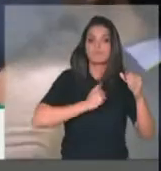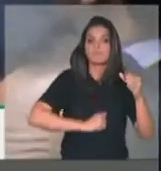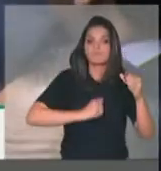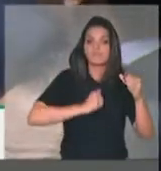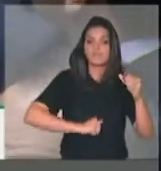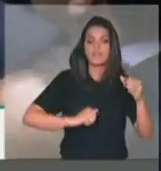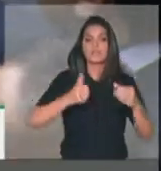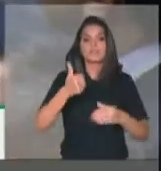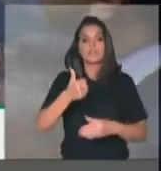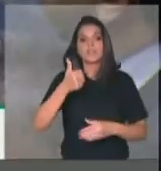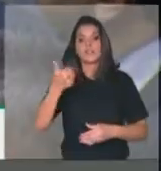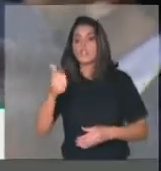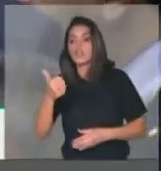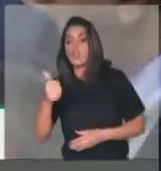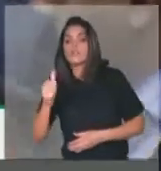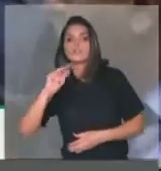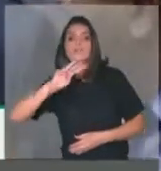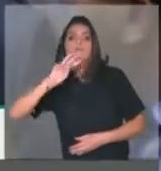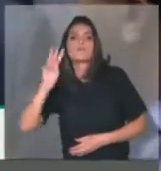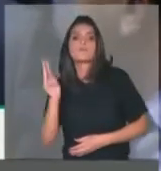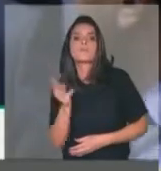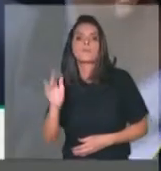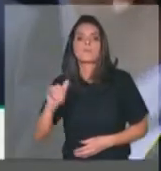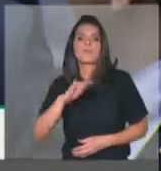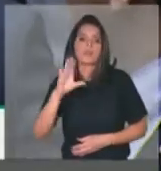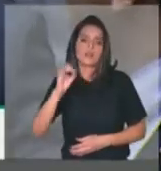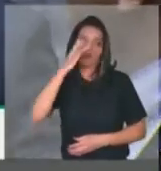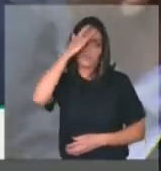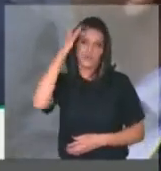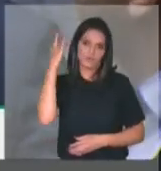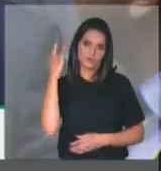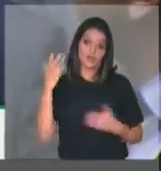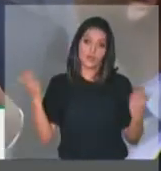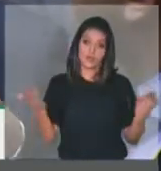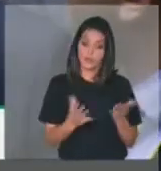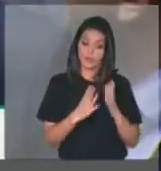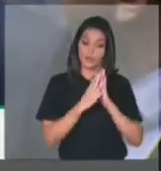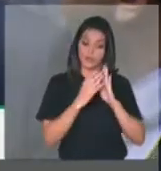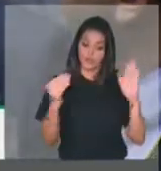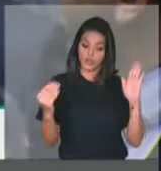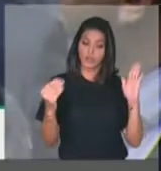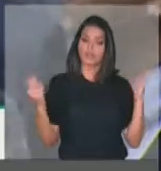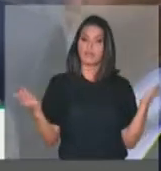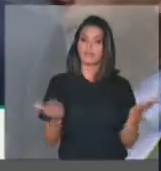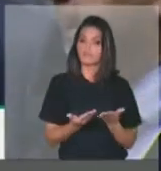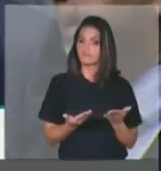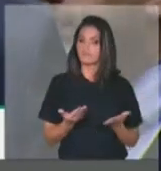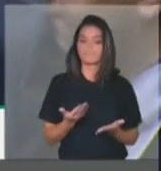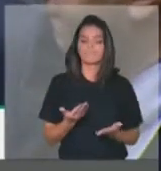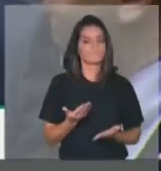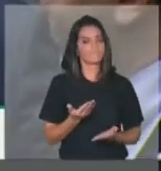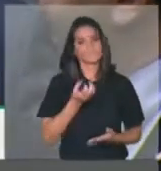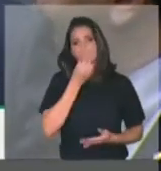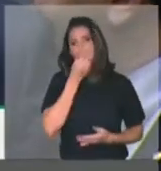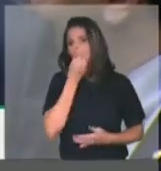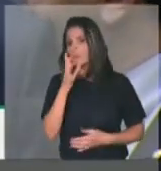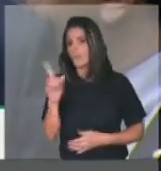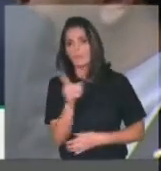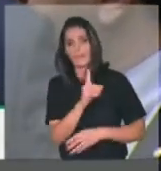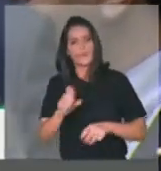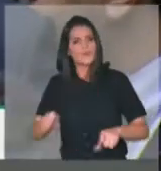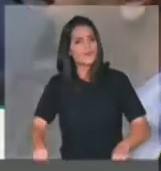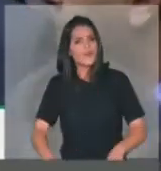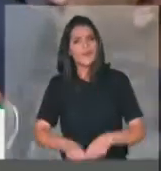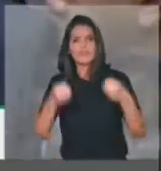111 milhões de brasileiros. O atual modelo está completamente falido. É um modelo